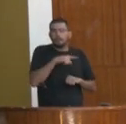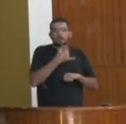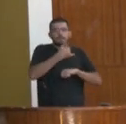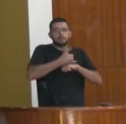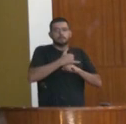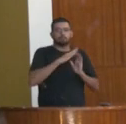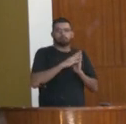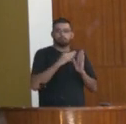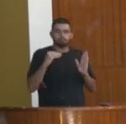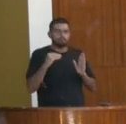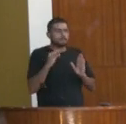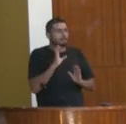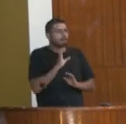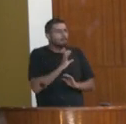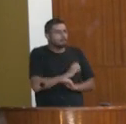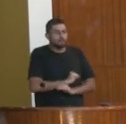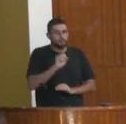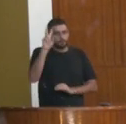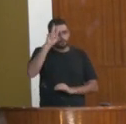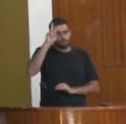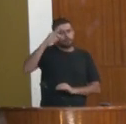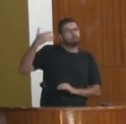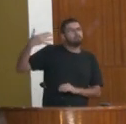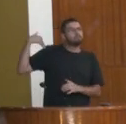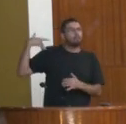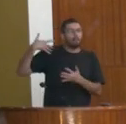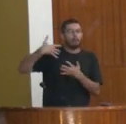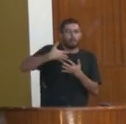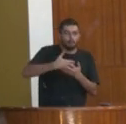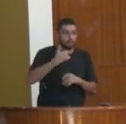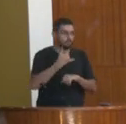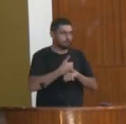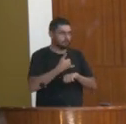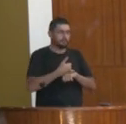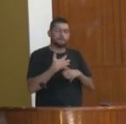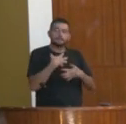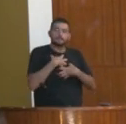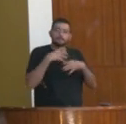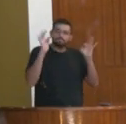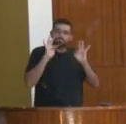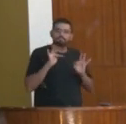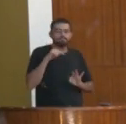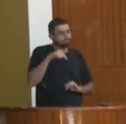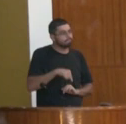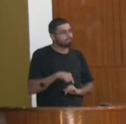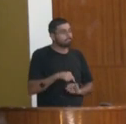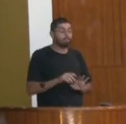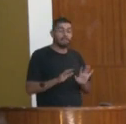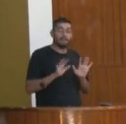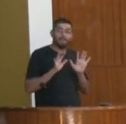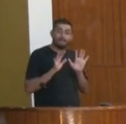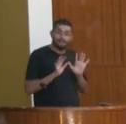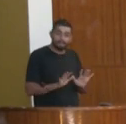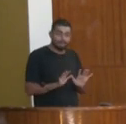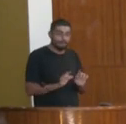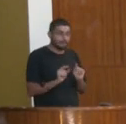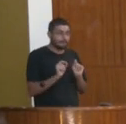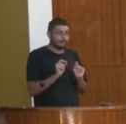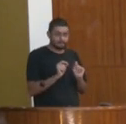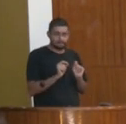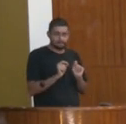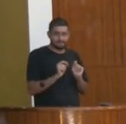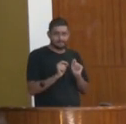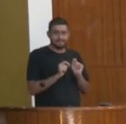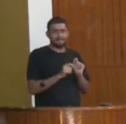Eu gosto muito, adoro a história de Volta Redonda, sabe? Me sinto muito feliz aqui, mas eu não fiz mais